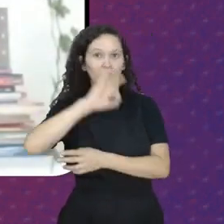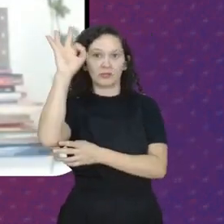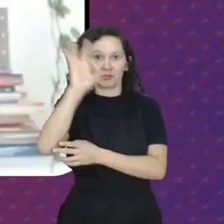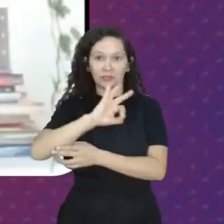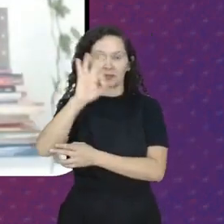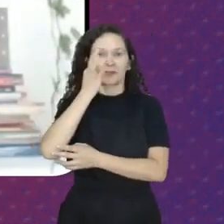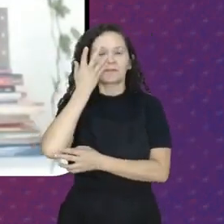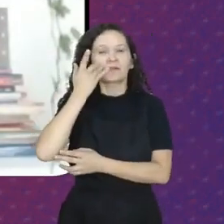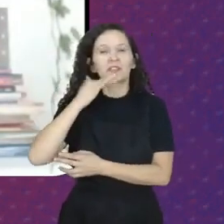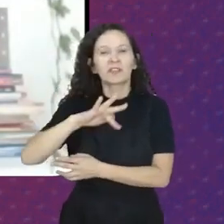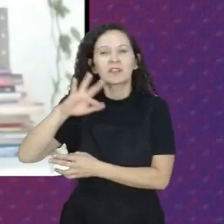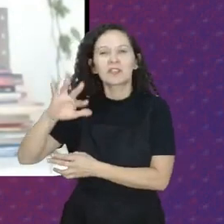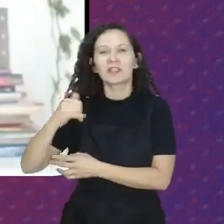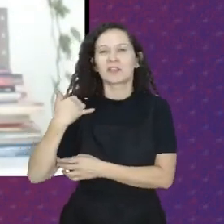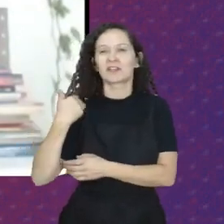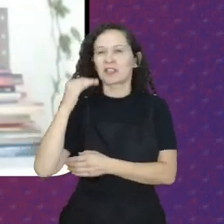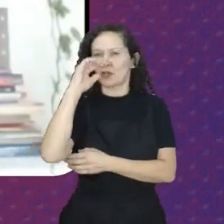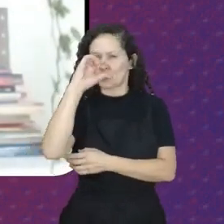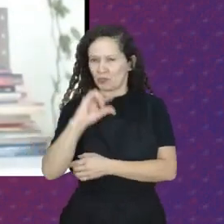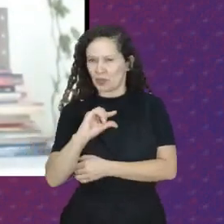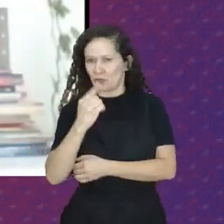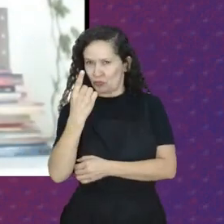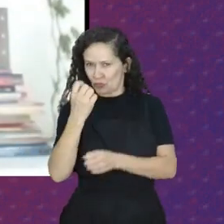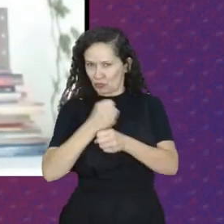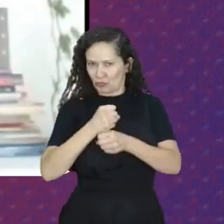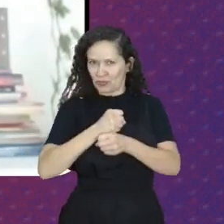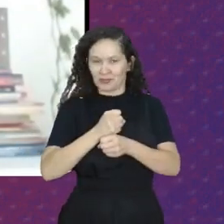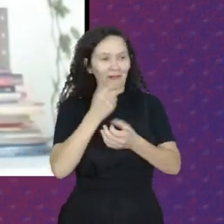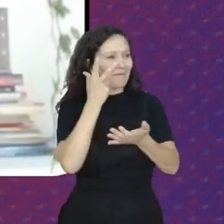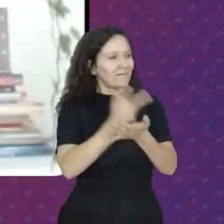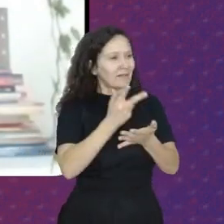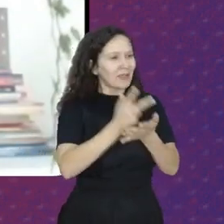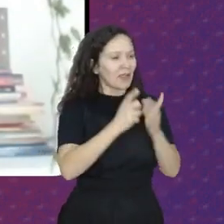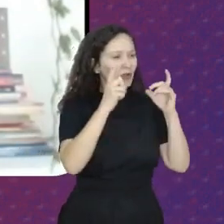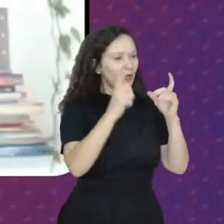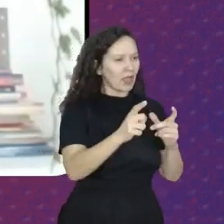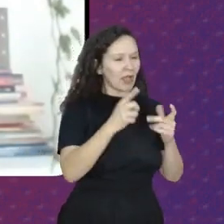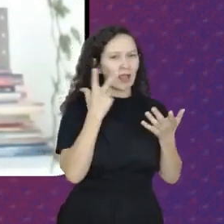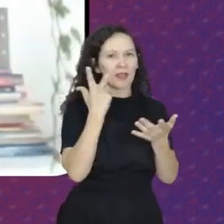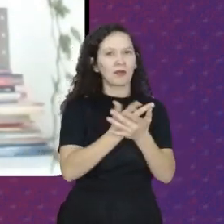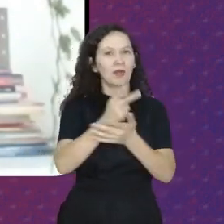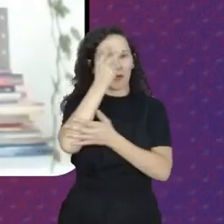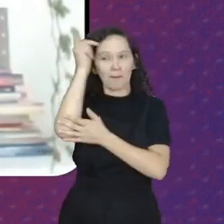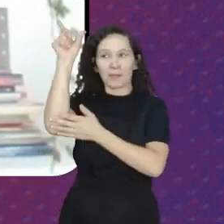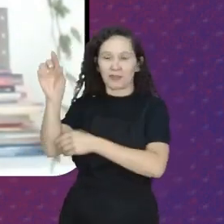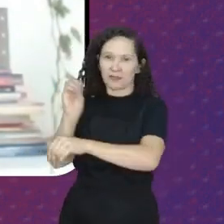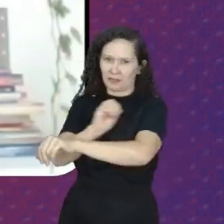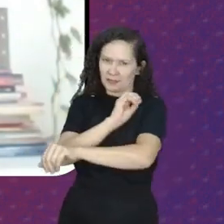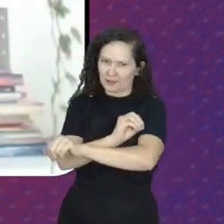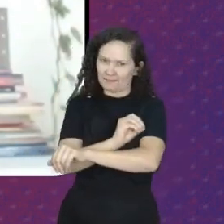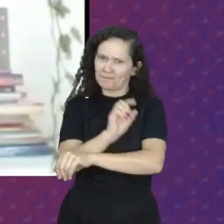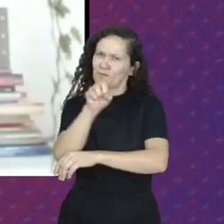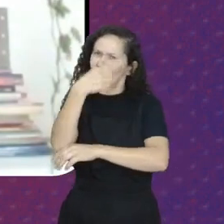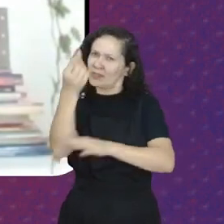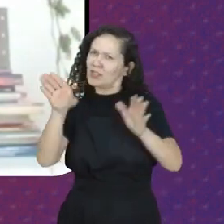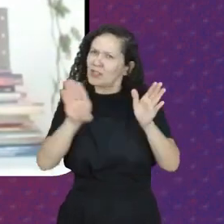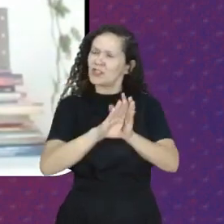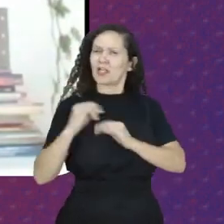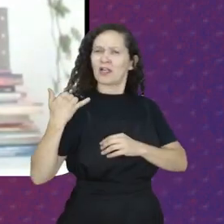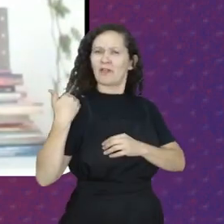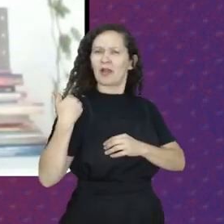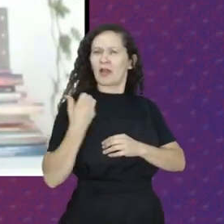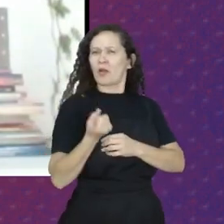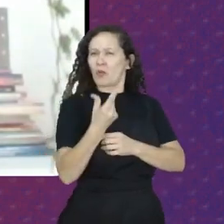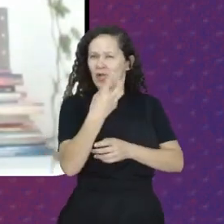91,8% das crianças com menos de 1 ano ficavam nessa situação. Quando elas já chegavam perto dos 3